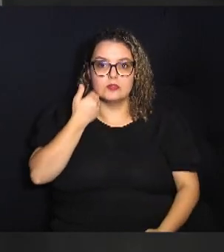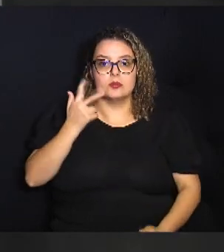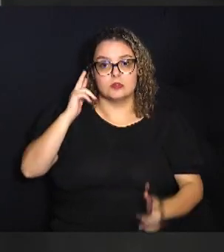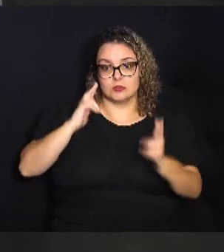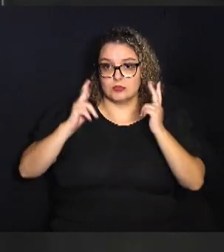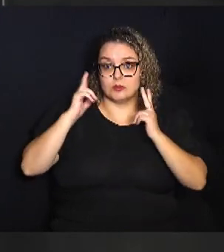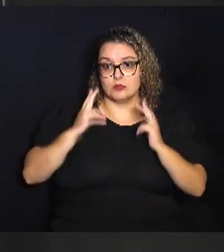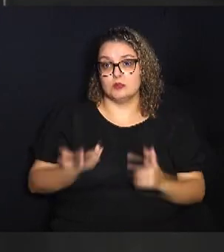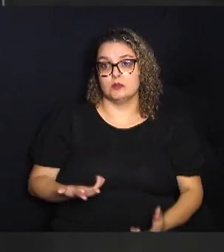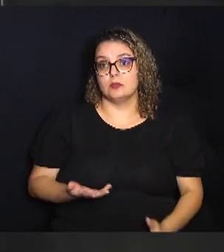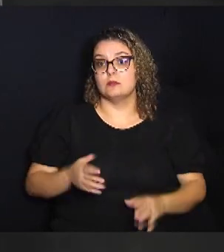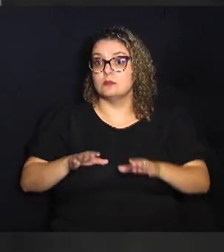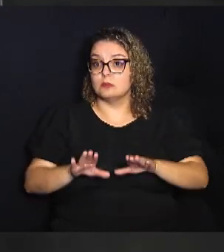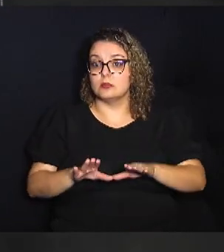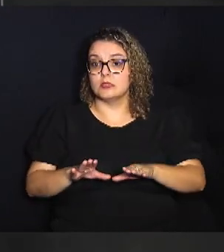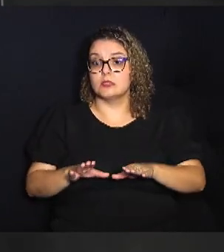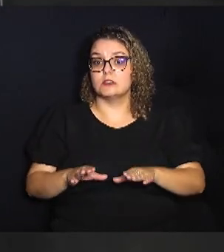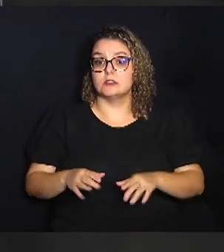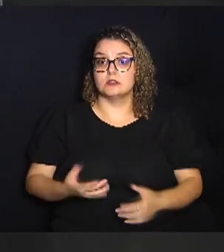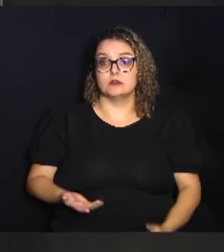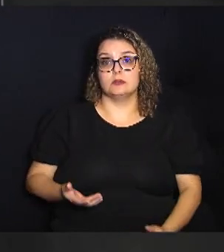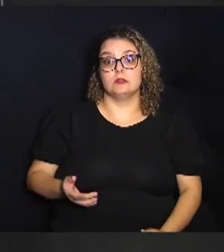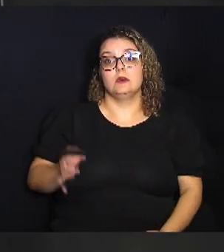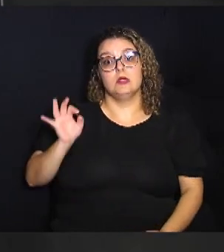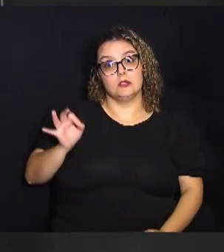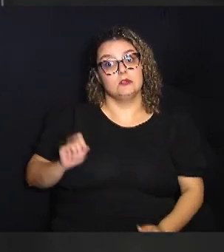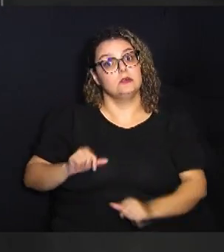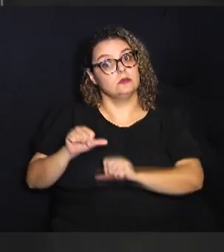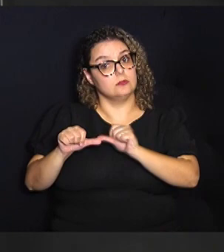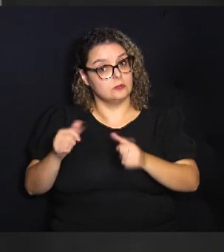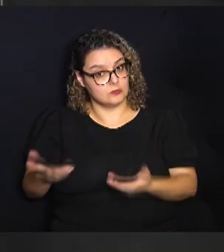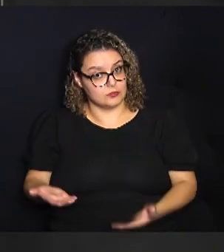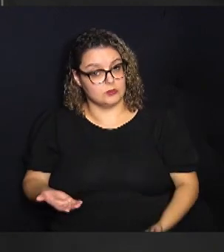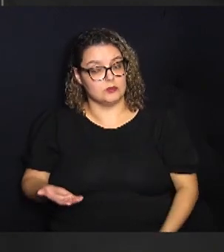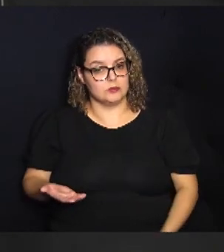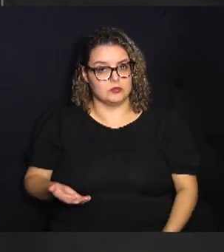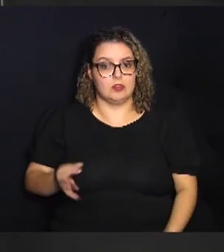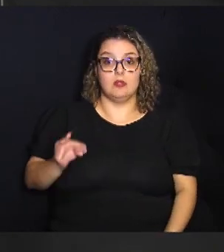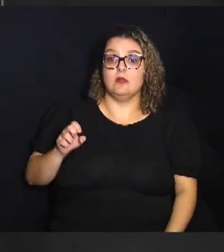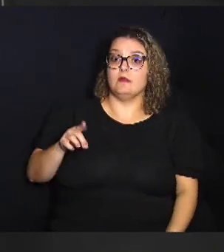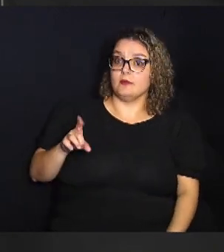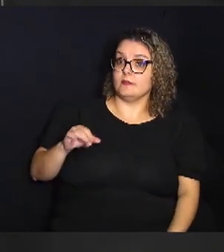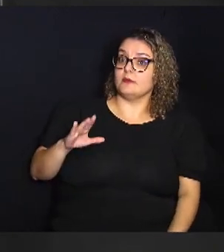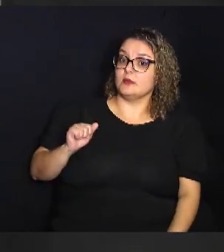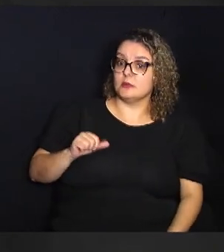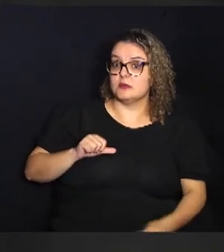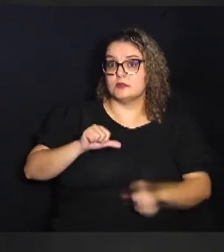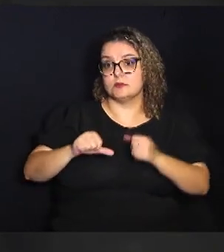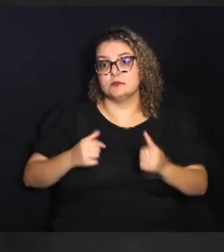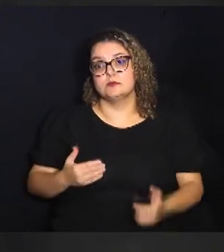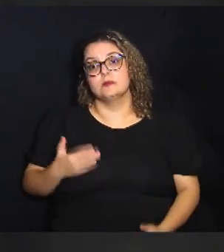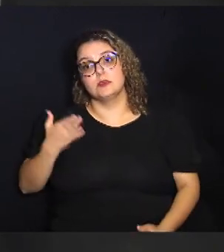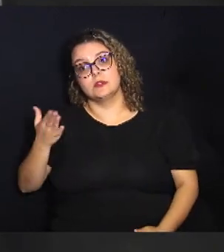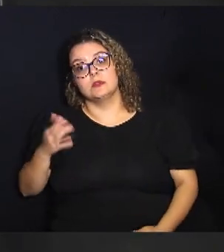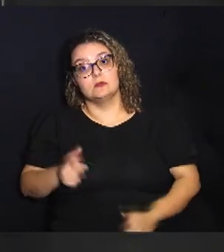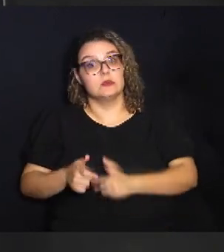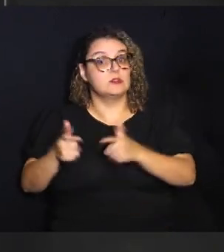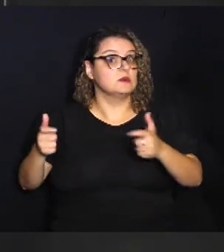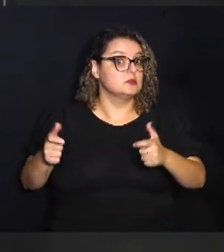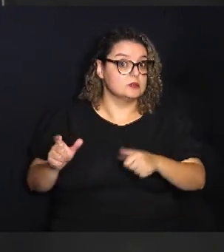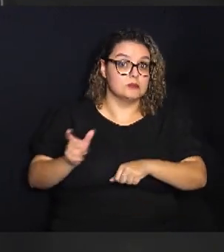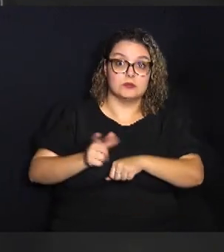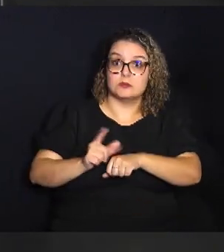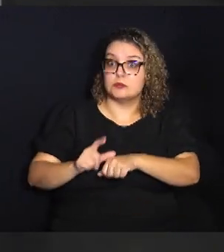cabeleireiro, contudo, até as tendências mudam. Sim. Então, a gente precisa de recurso para ir até as grandes academias em